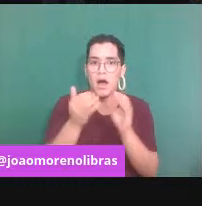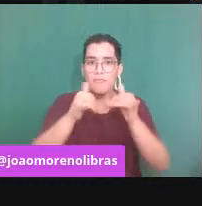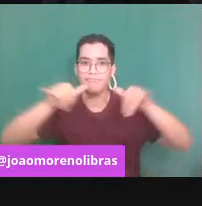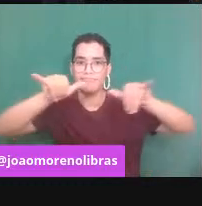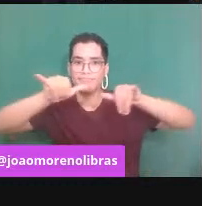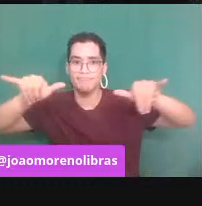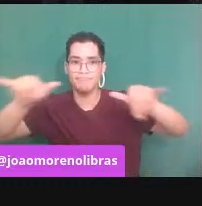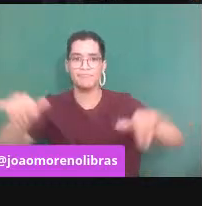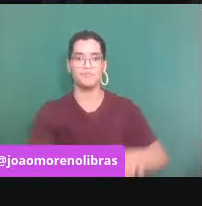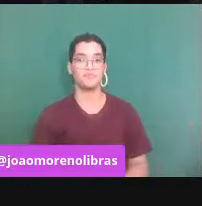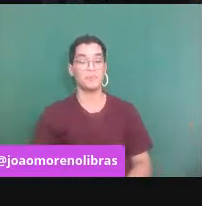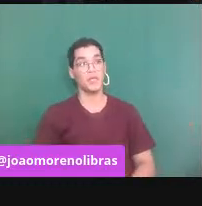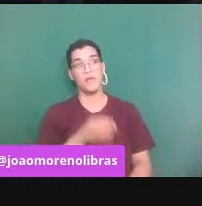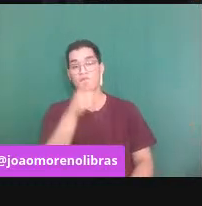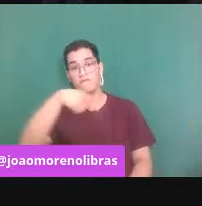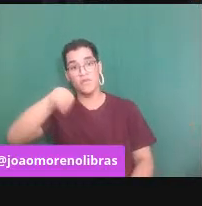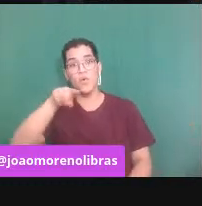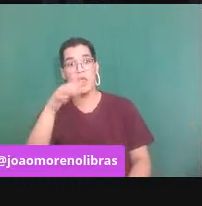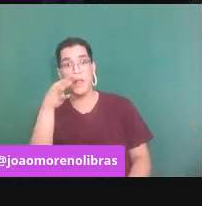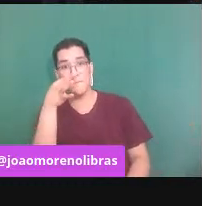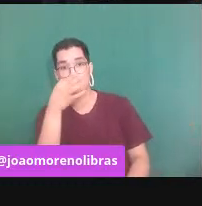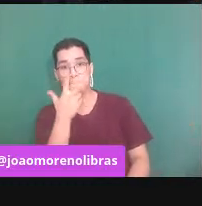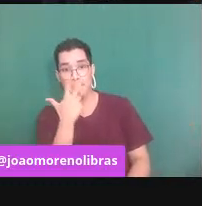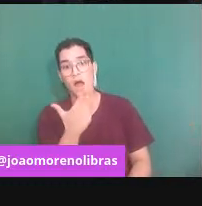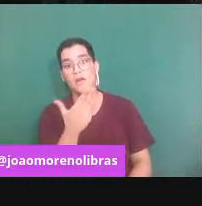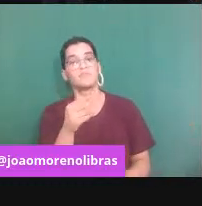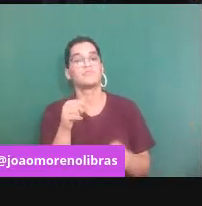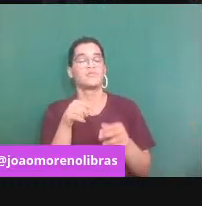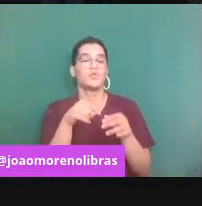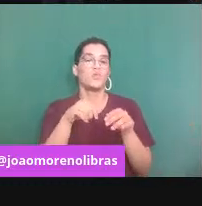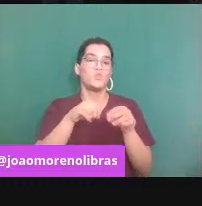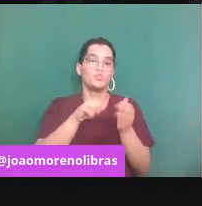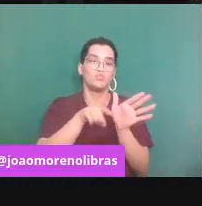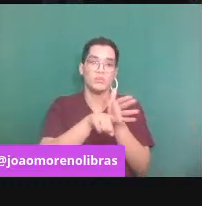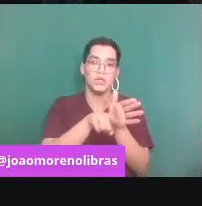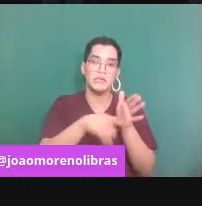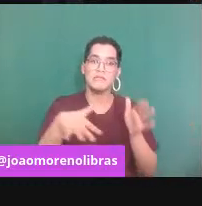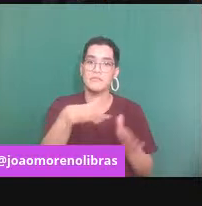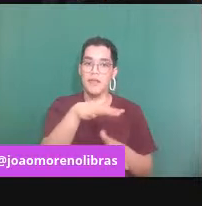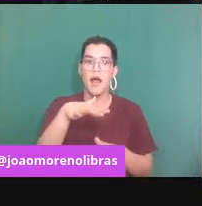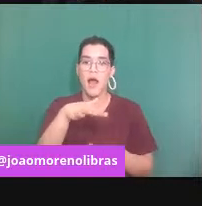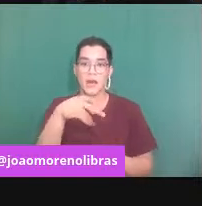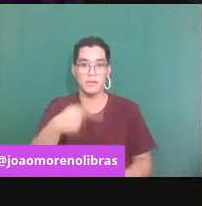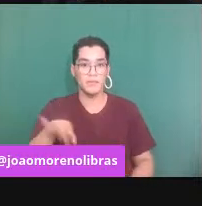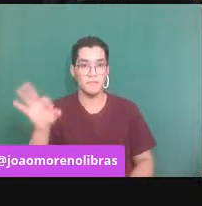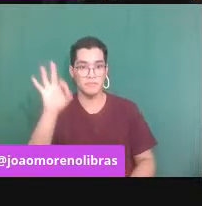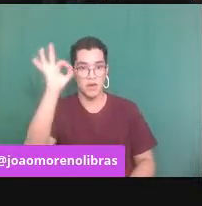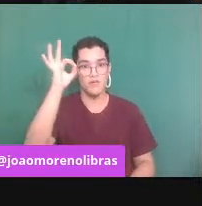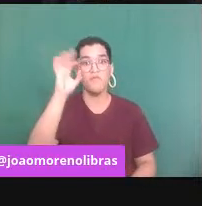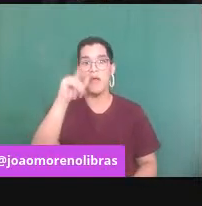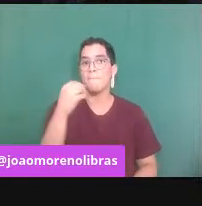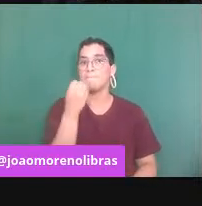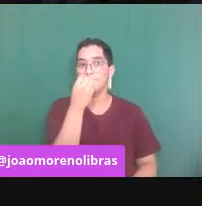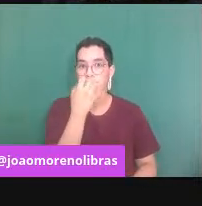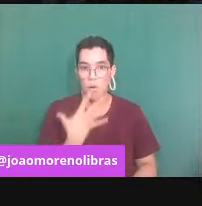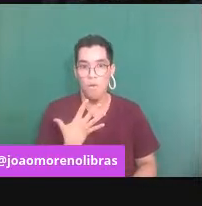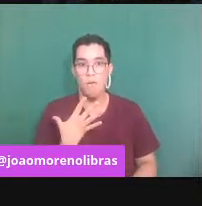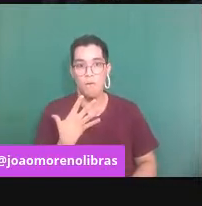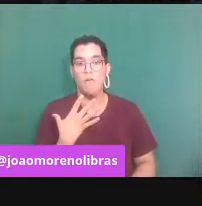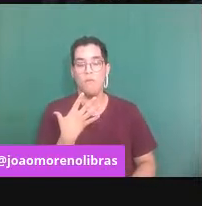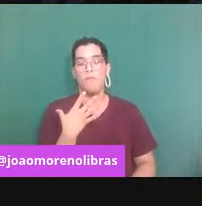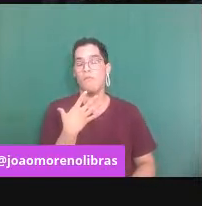trabalho de vocês aí da Universidade Federal do Maranhão trazem muita contribuição